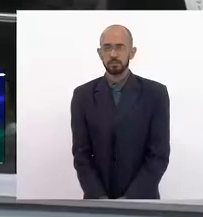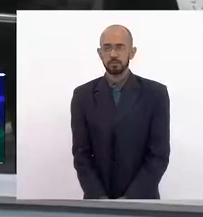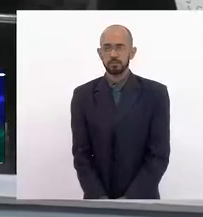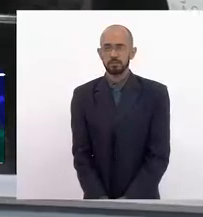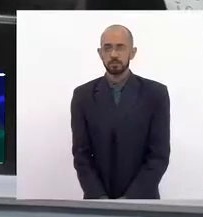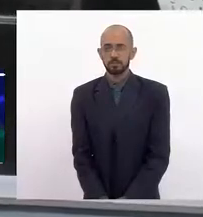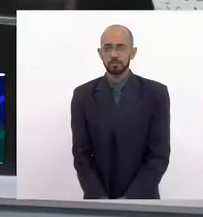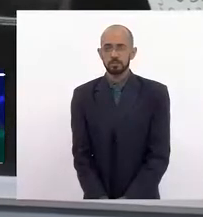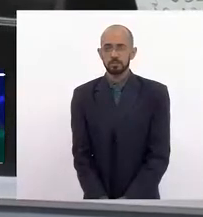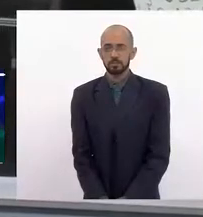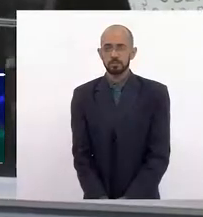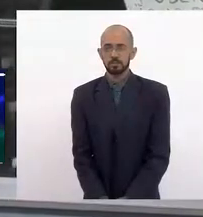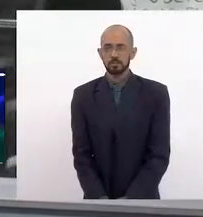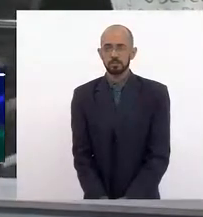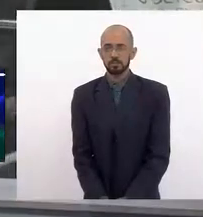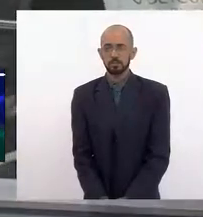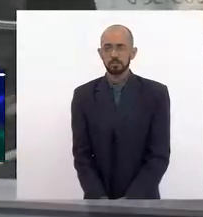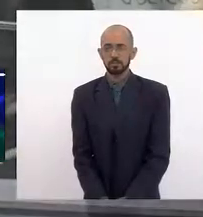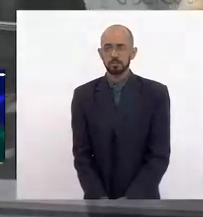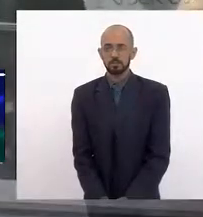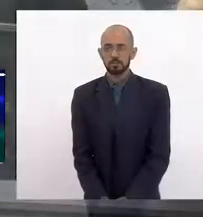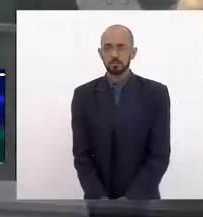E aí